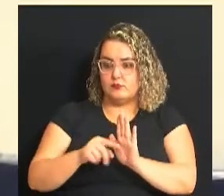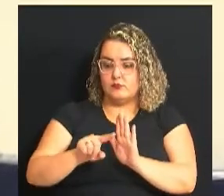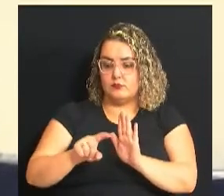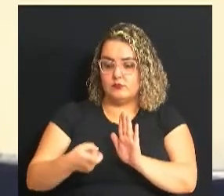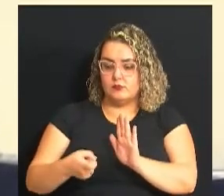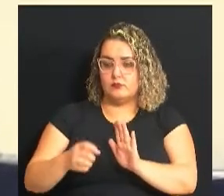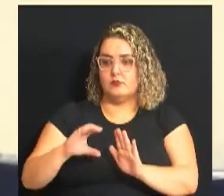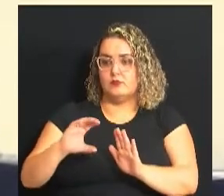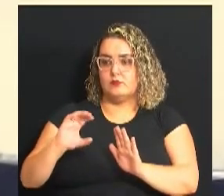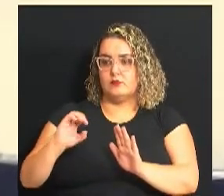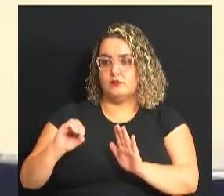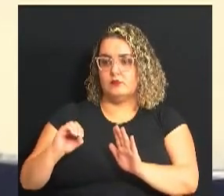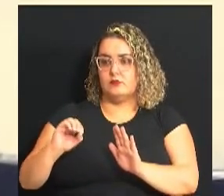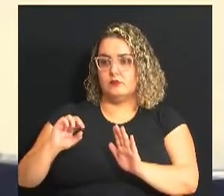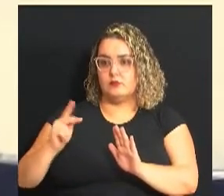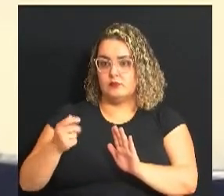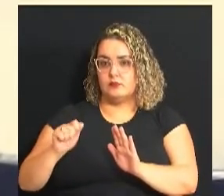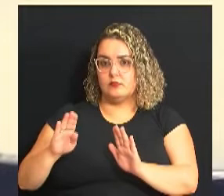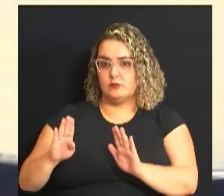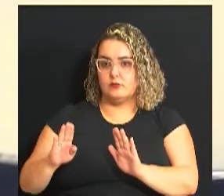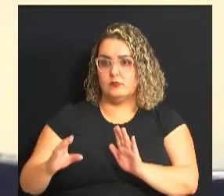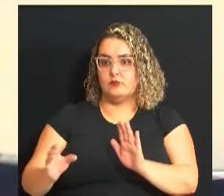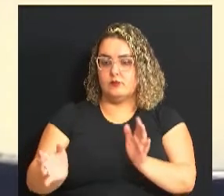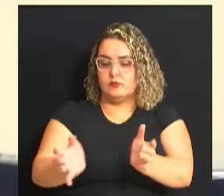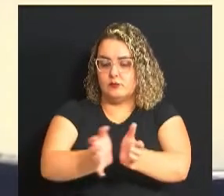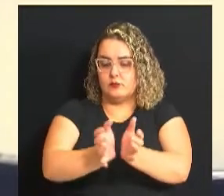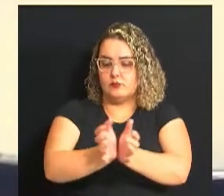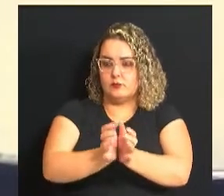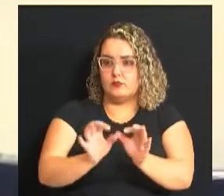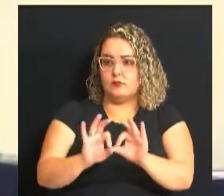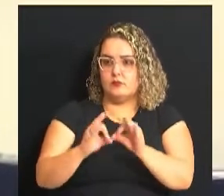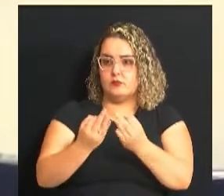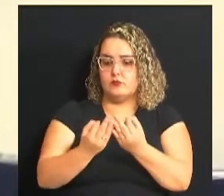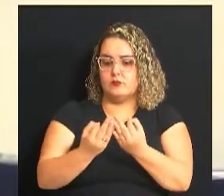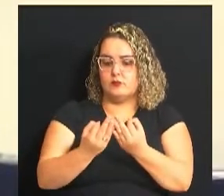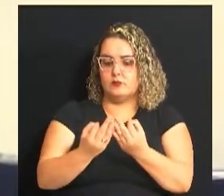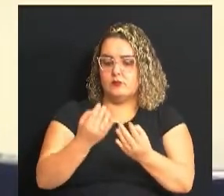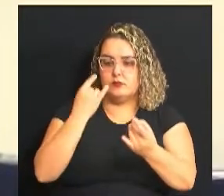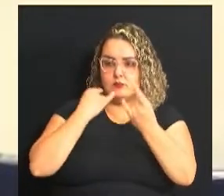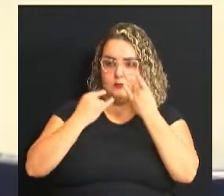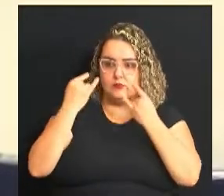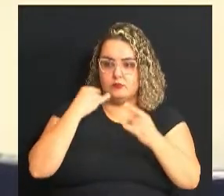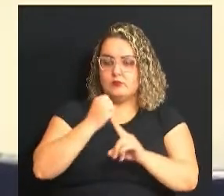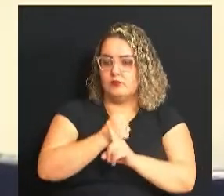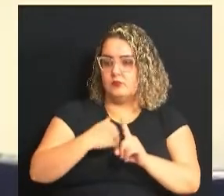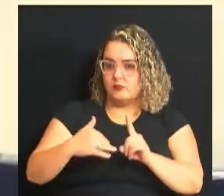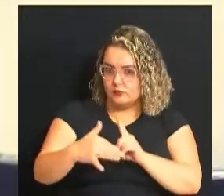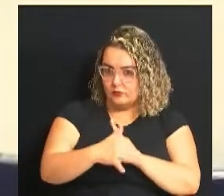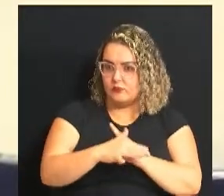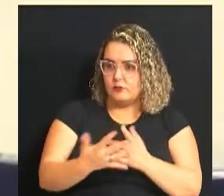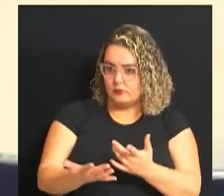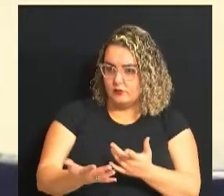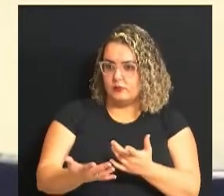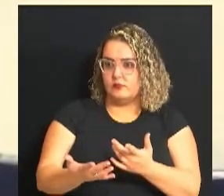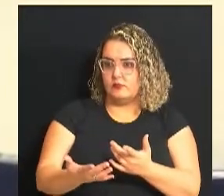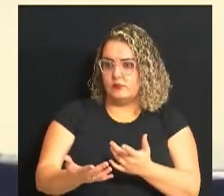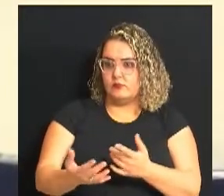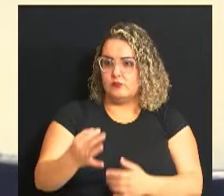onde a gente classifica as famílias de interesse social com faixa de renda de